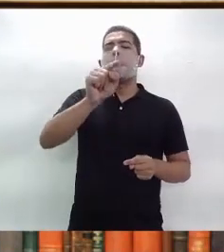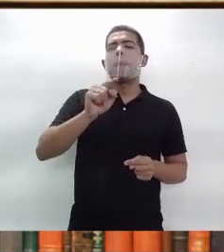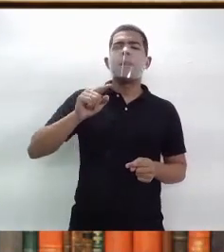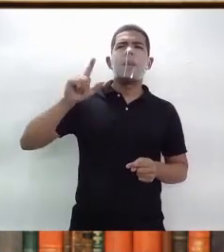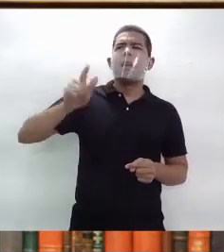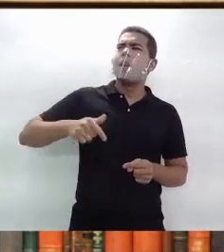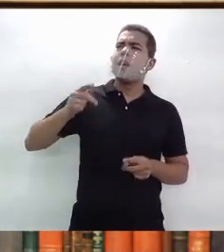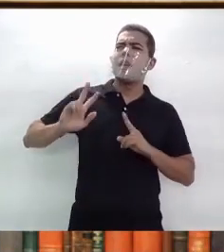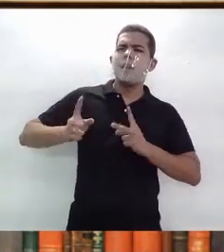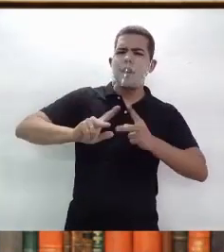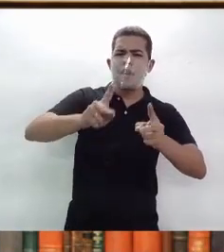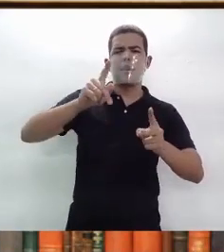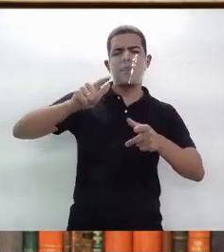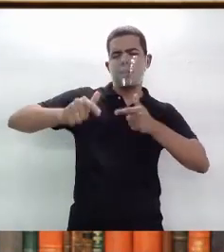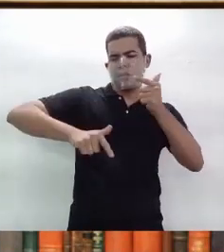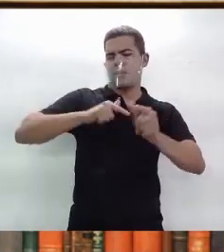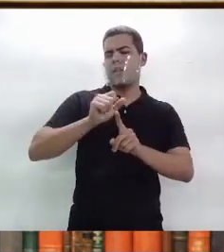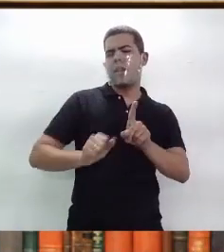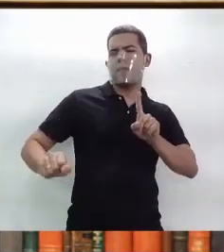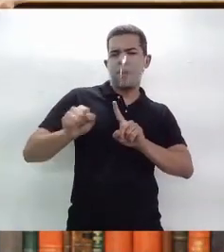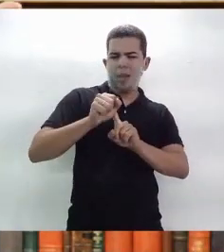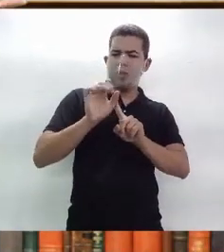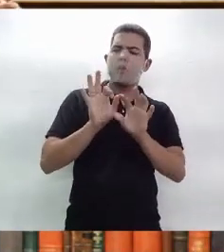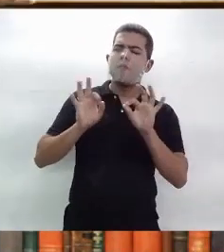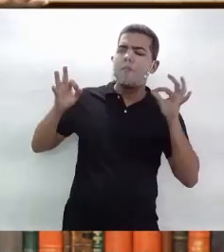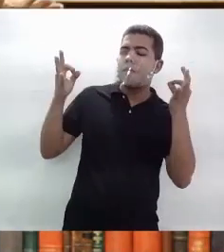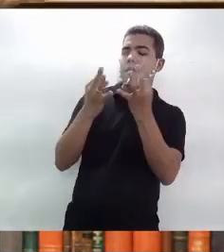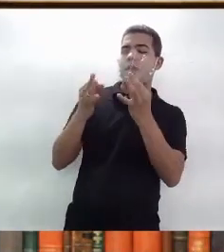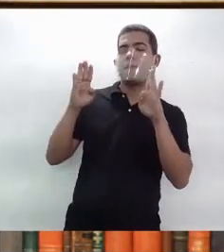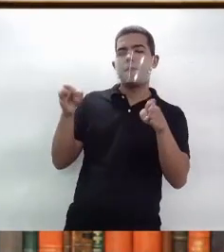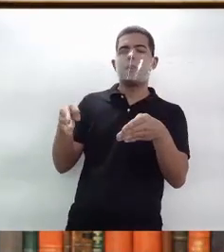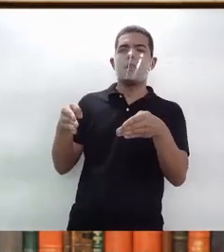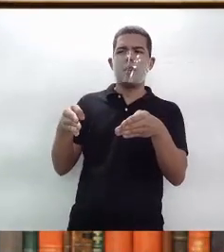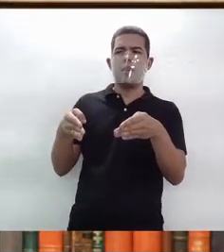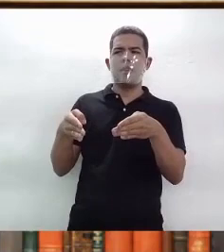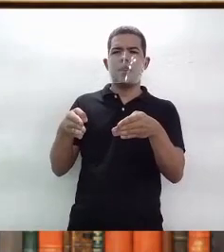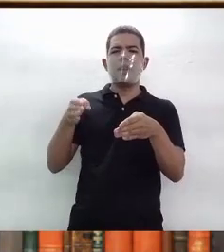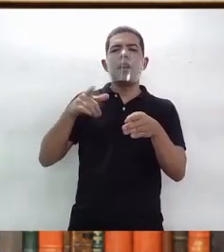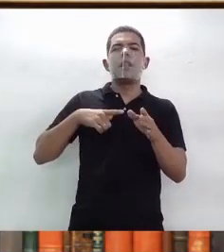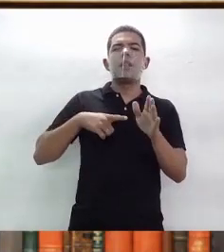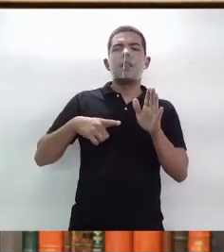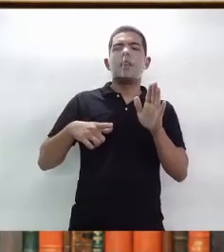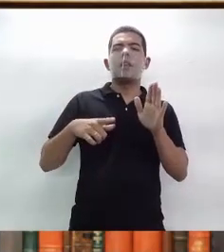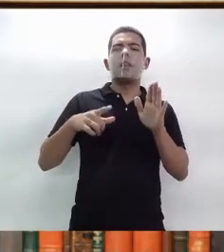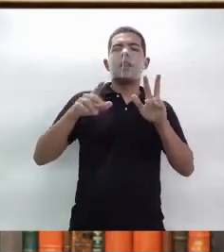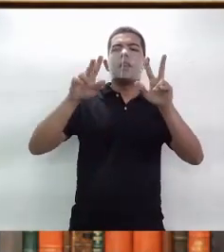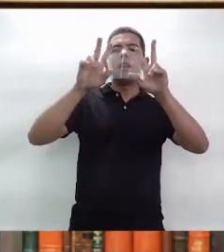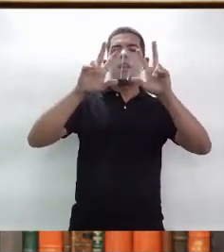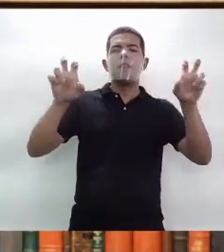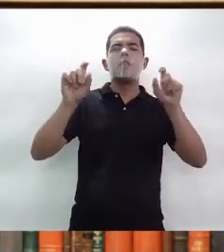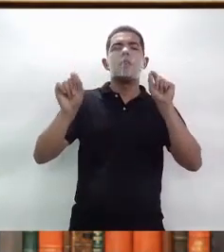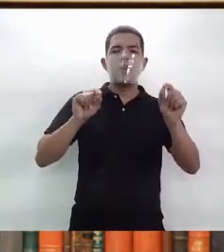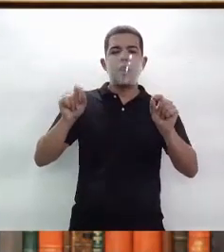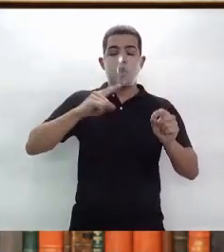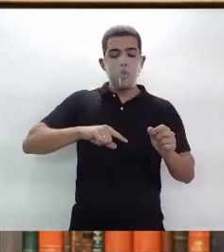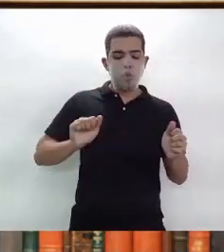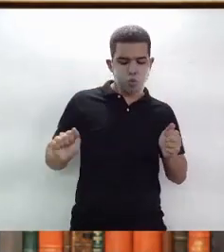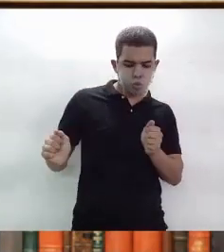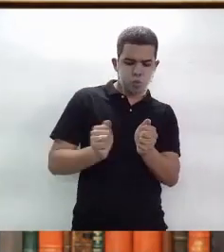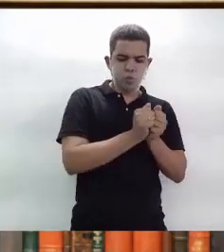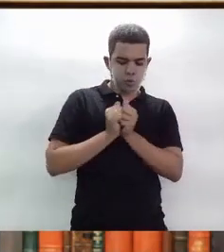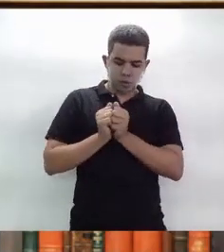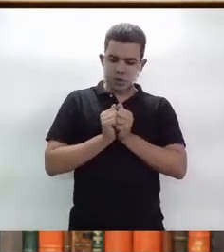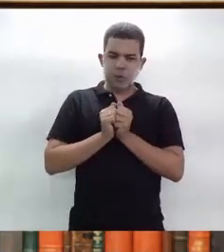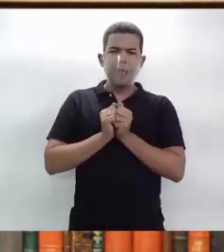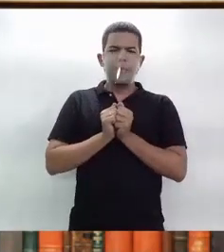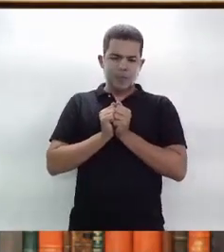gente a continuar é esse trabalho social, é a família. Então a gente tem até um lema, a gente juntos somos mais fortes. Minha